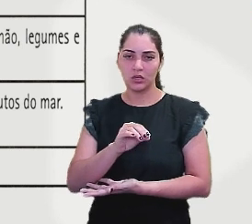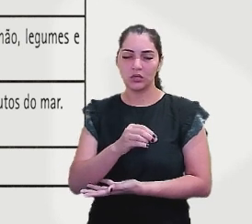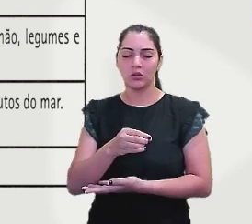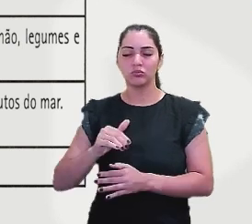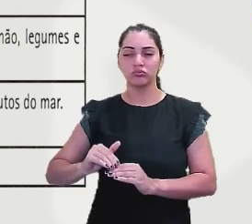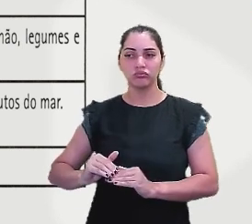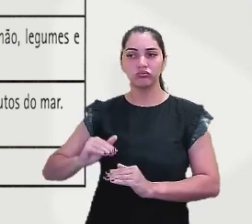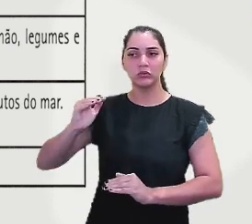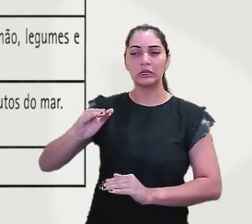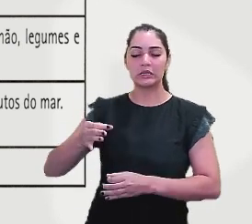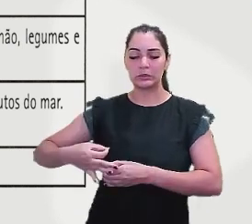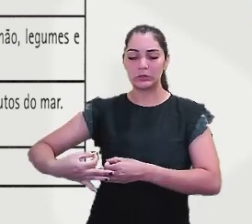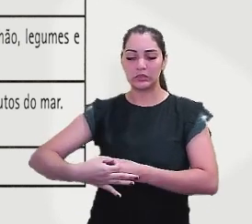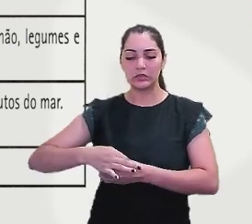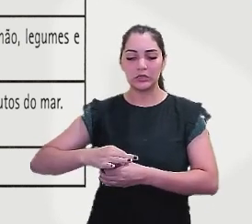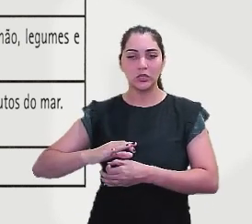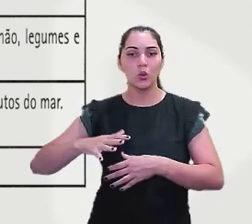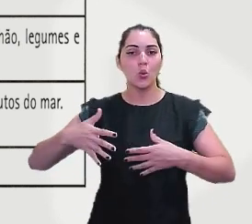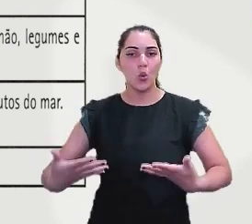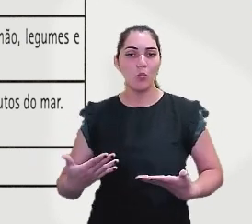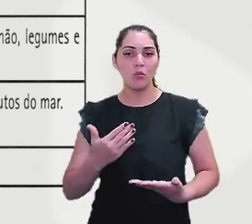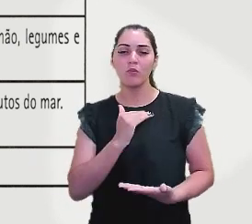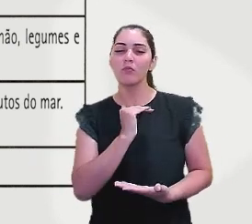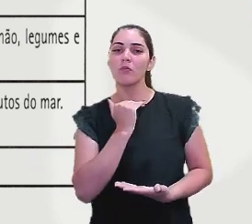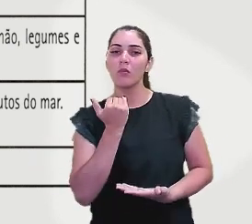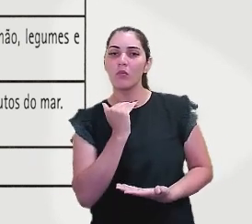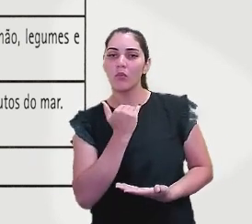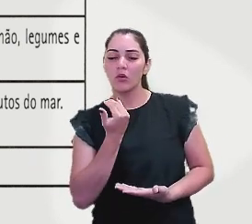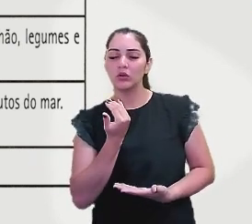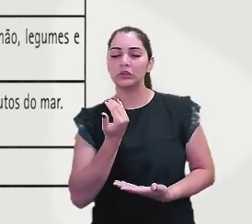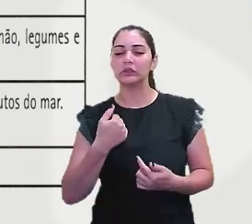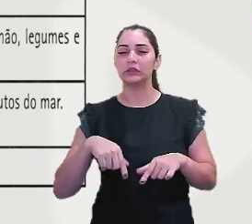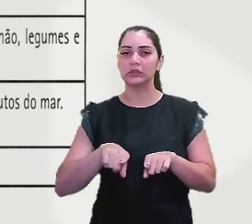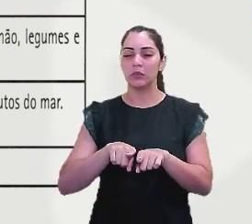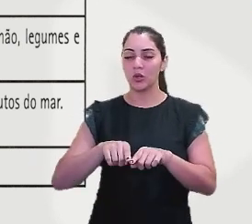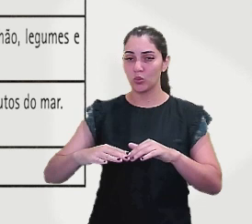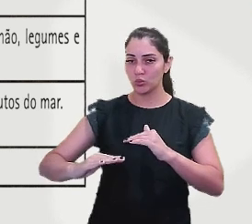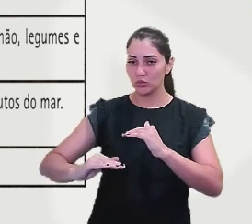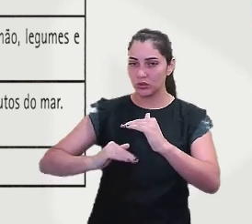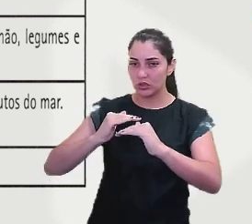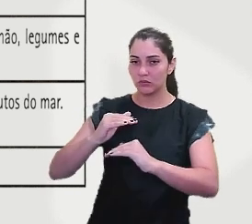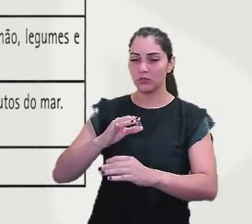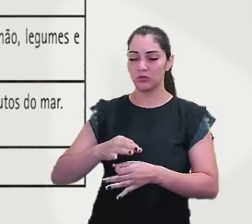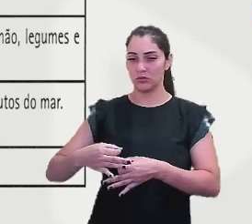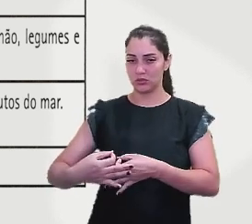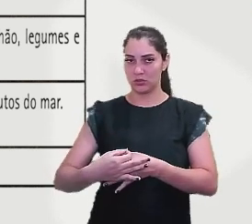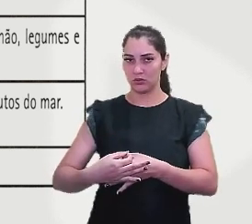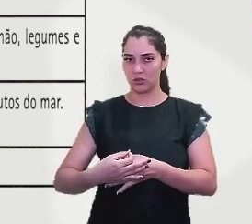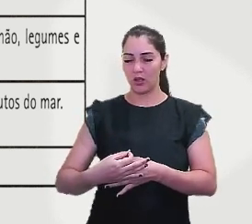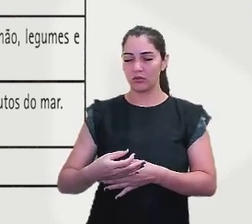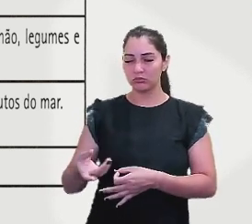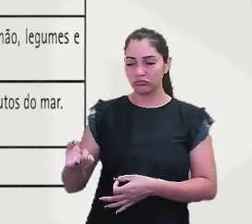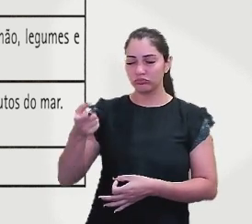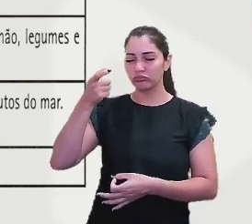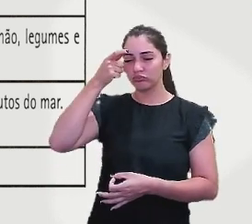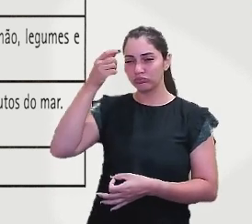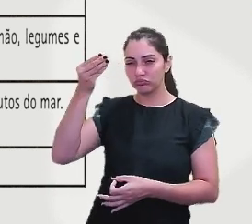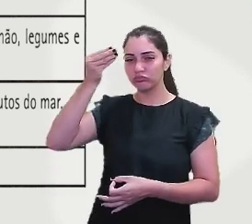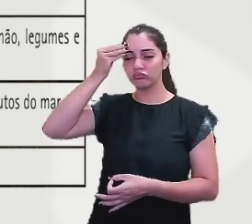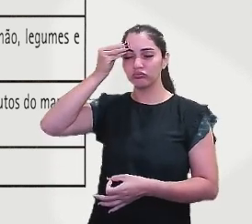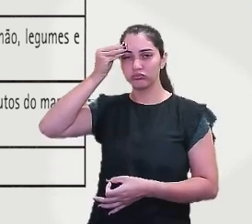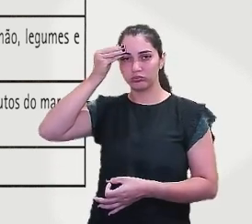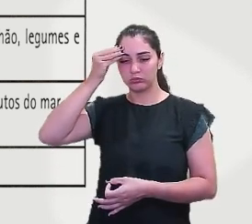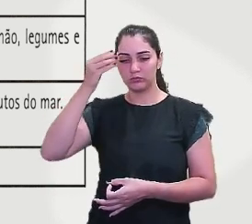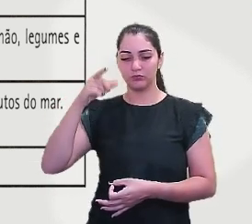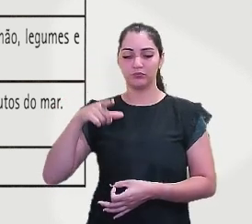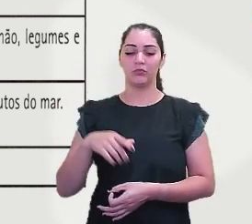crescimento celular, tanto morte como o desenvolvimento celular. Guarda essas informações. Sal de cozinha